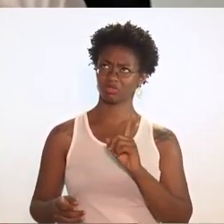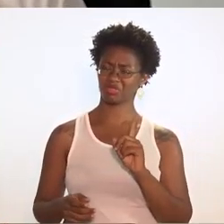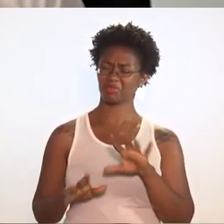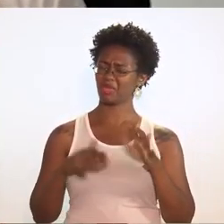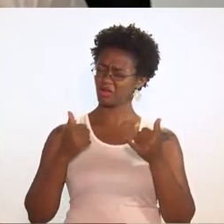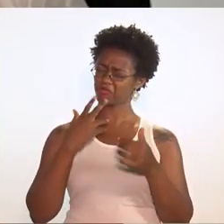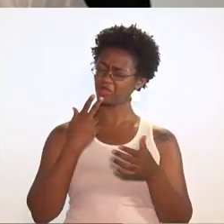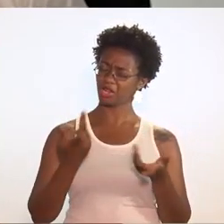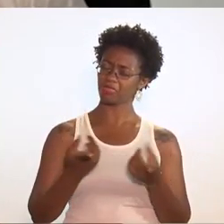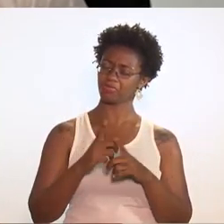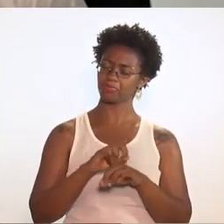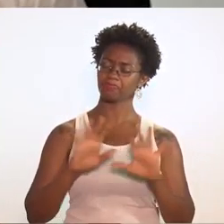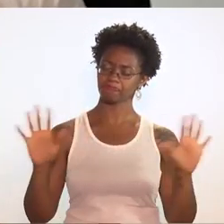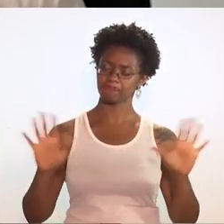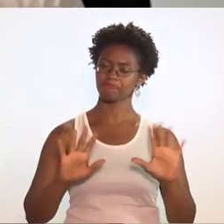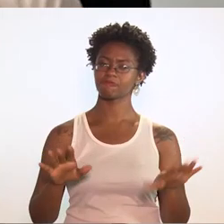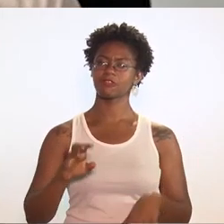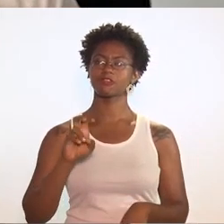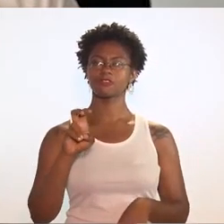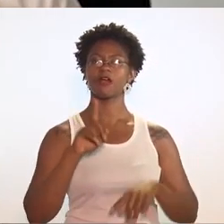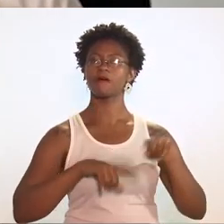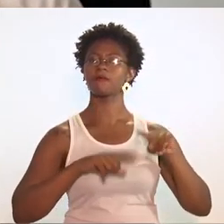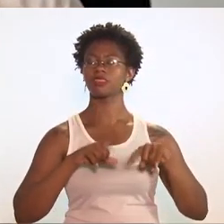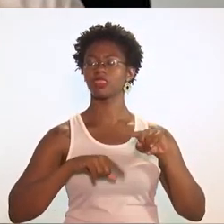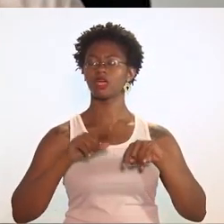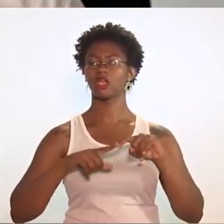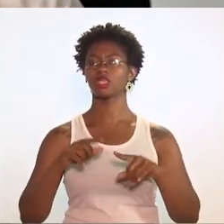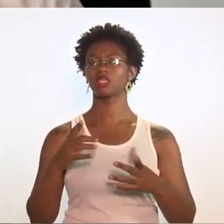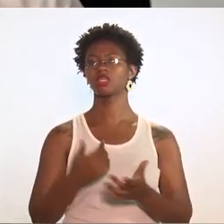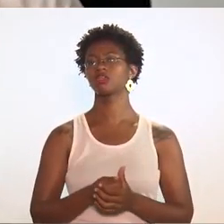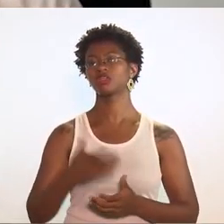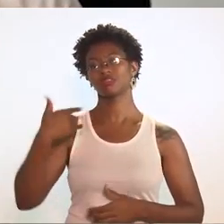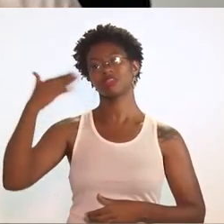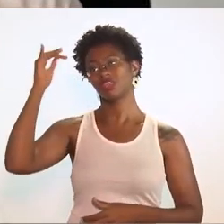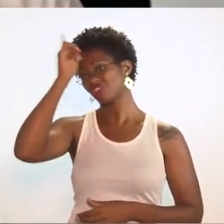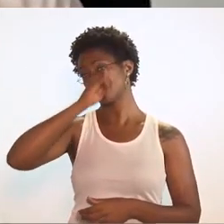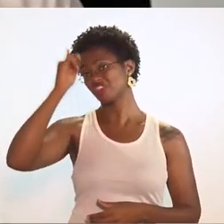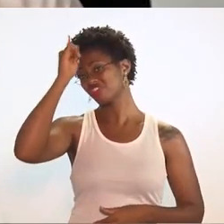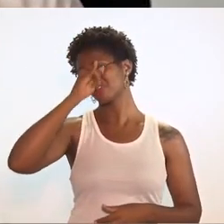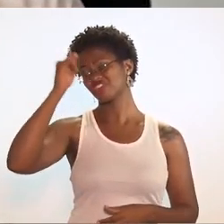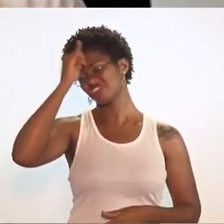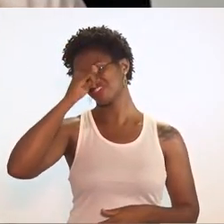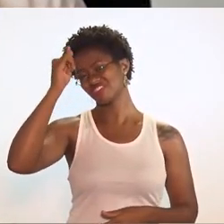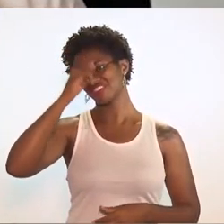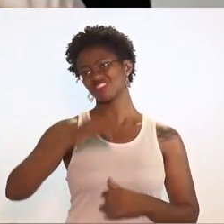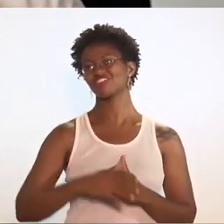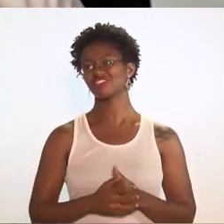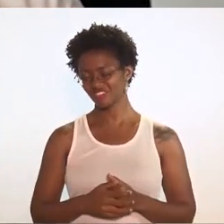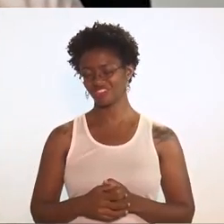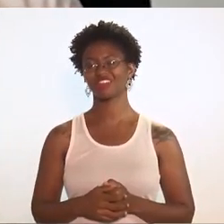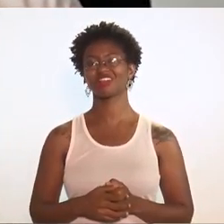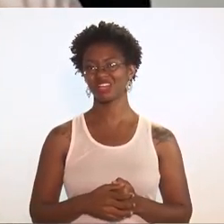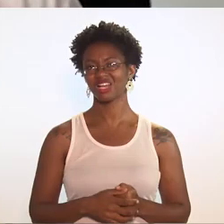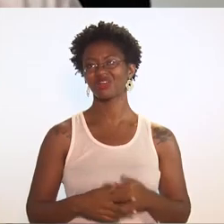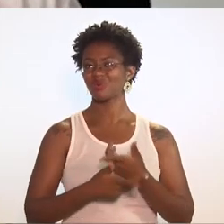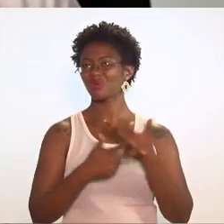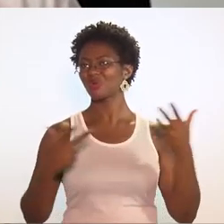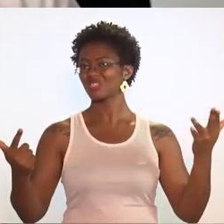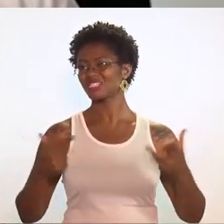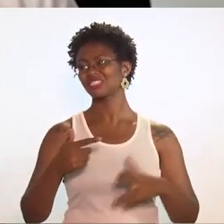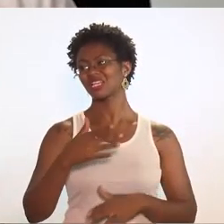é pioneiro no país. Né? Ela nasce com 5